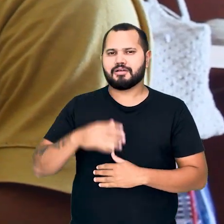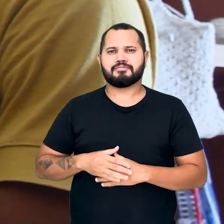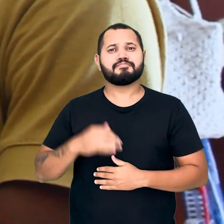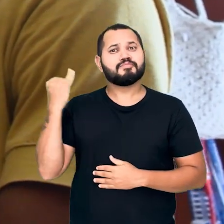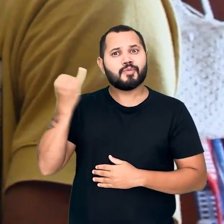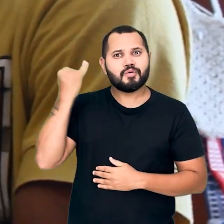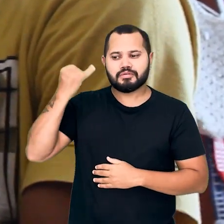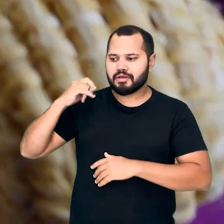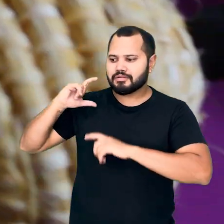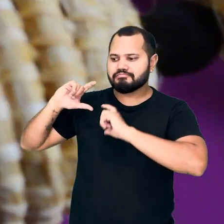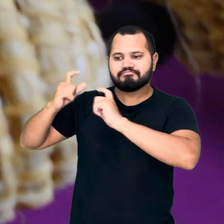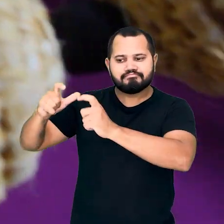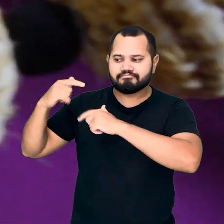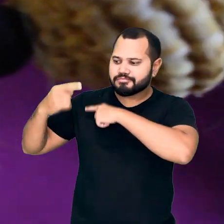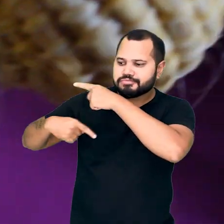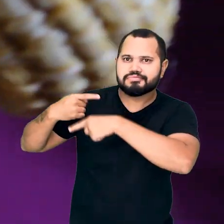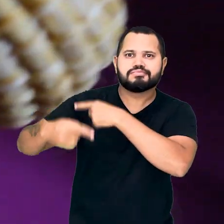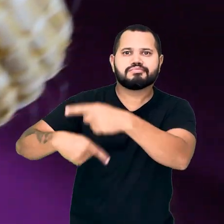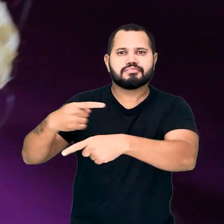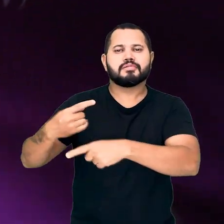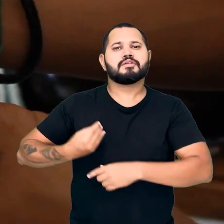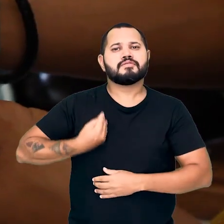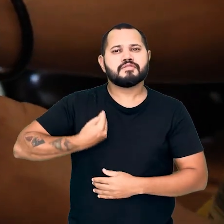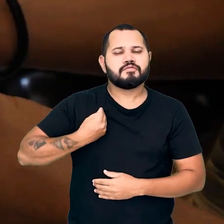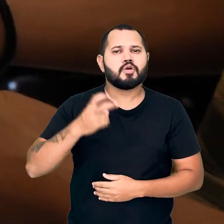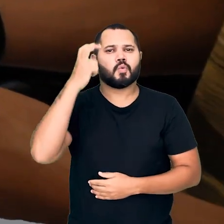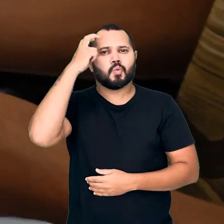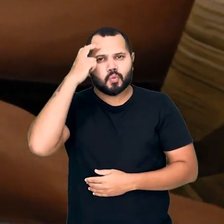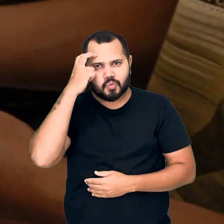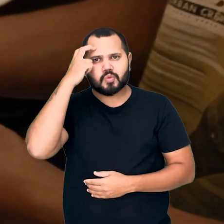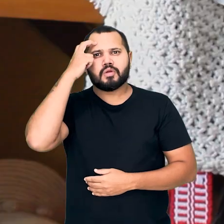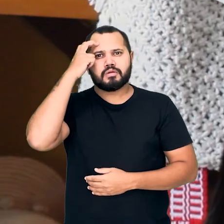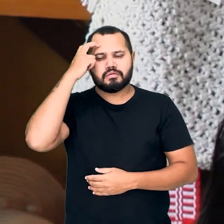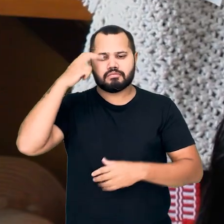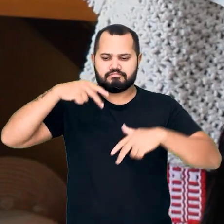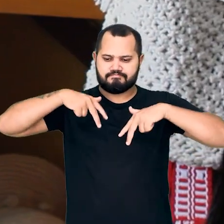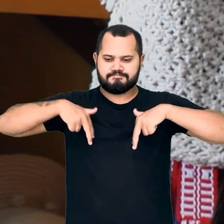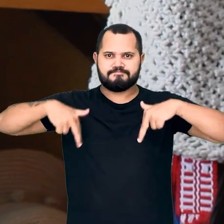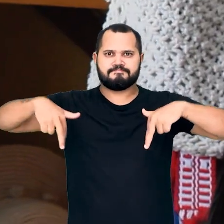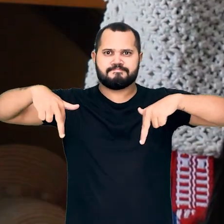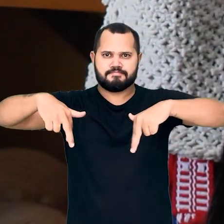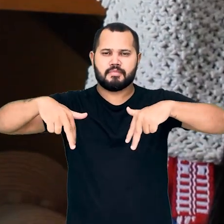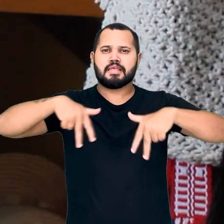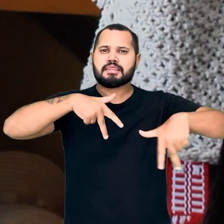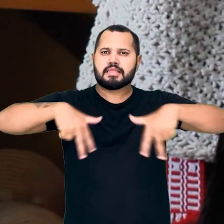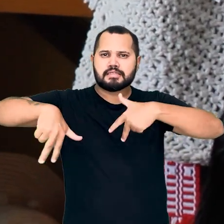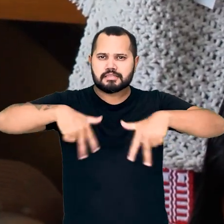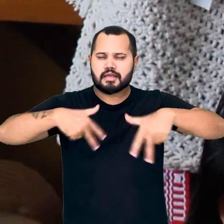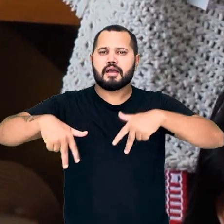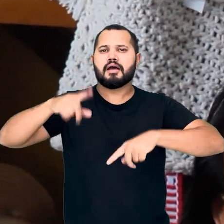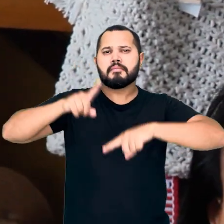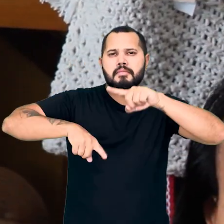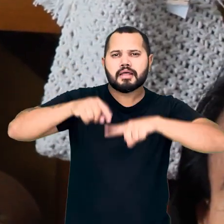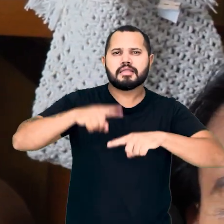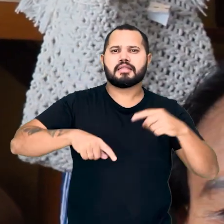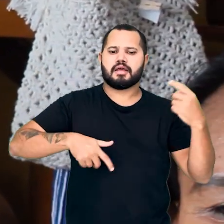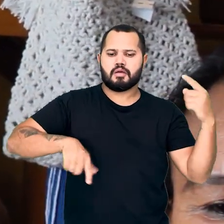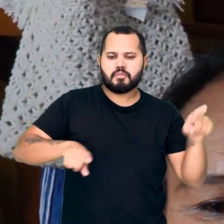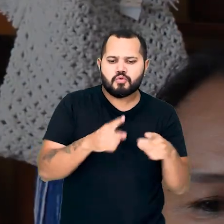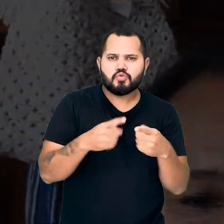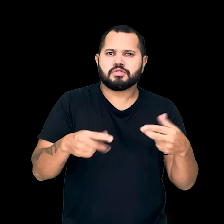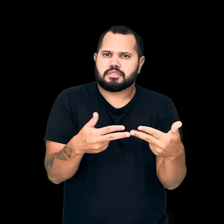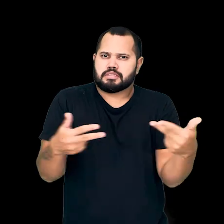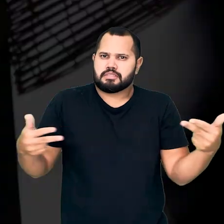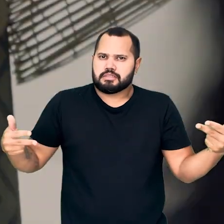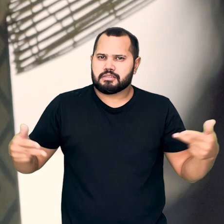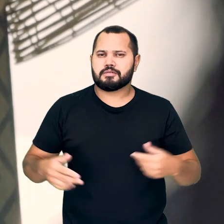os ensinamentos dos nossos ancestrais para que possa manter vivo essa cultura de fazer tucum, dançar e tocar